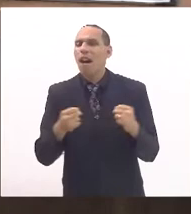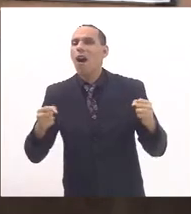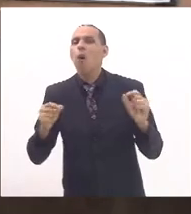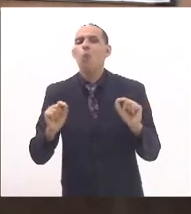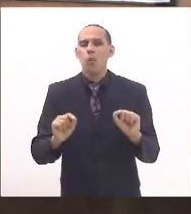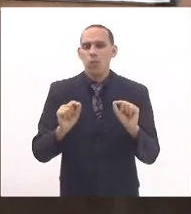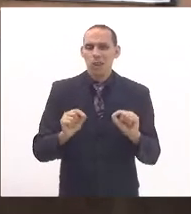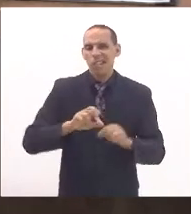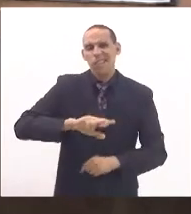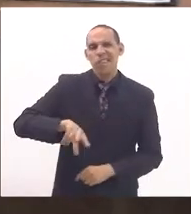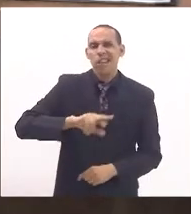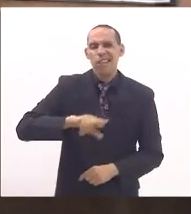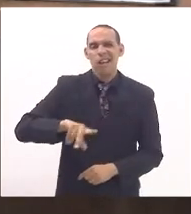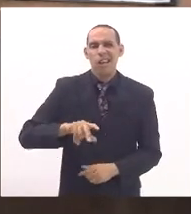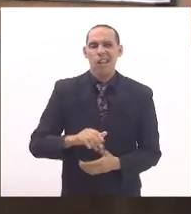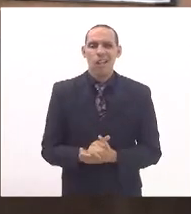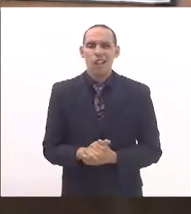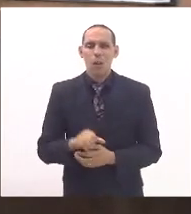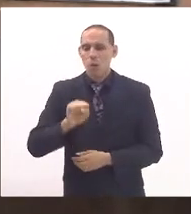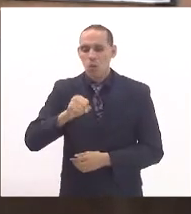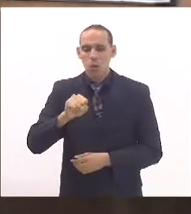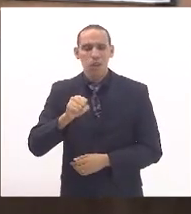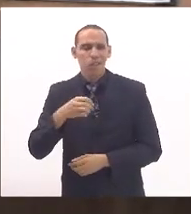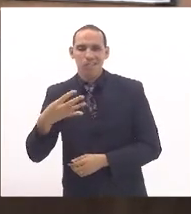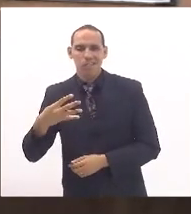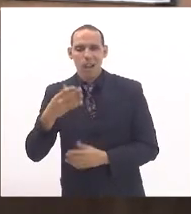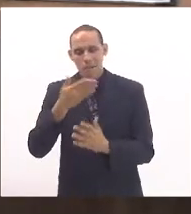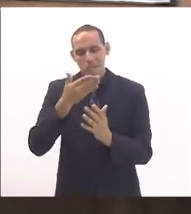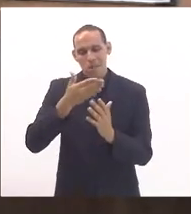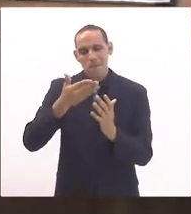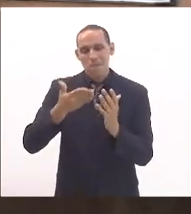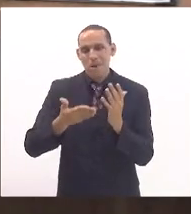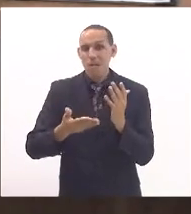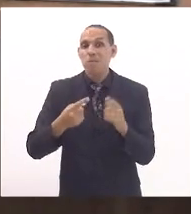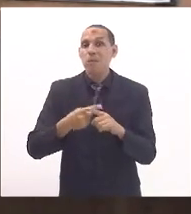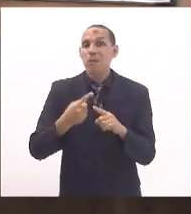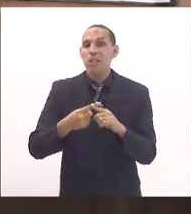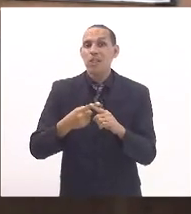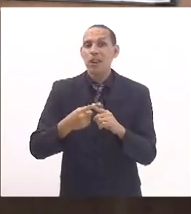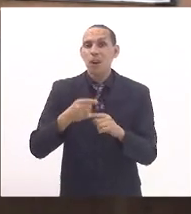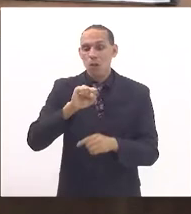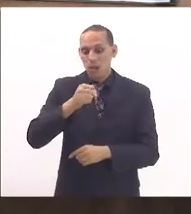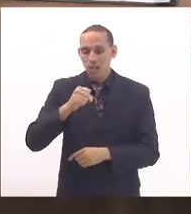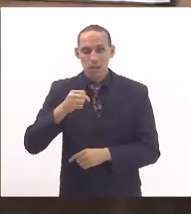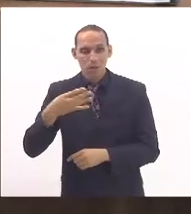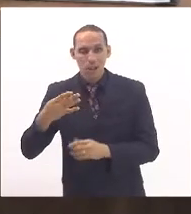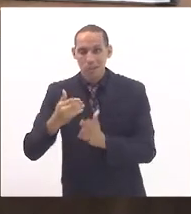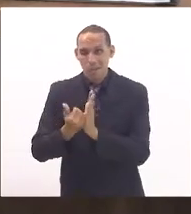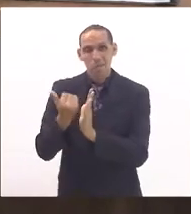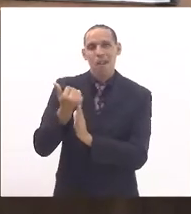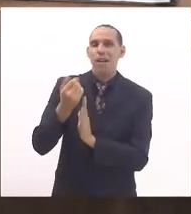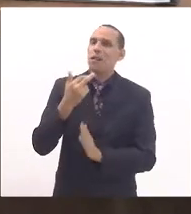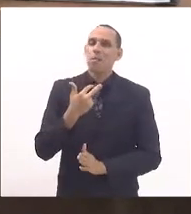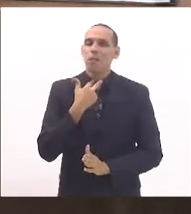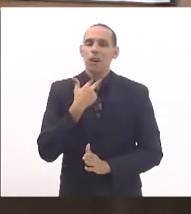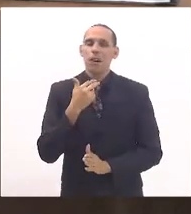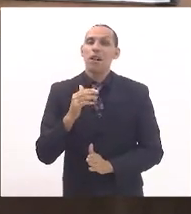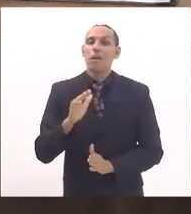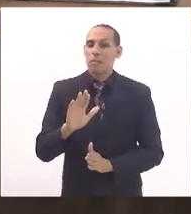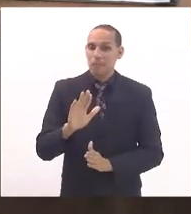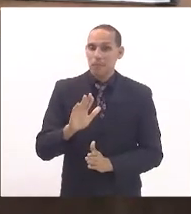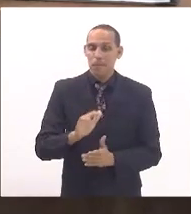essa questão das 84 vezes, porque não pode passar de 84. Okay. Agora,